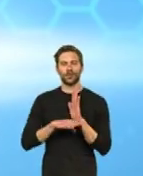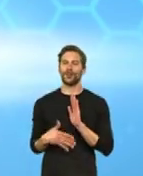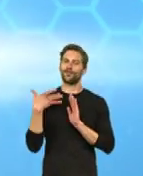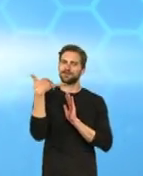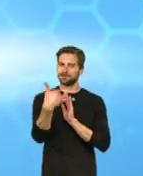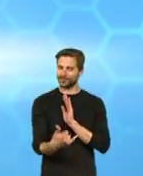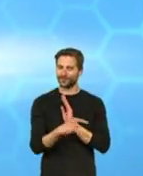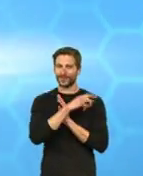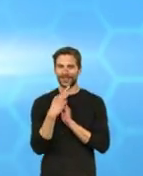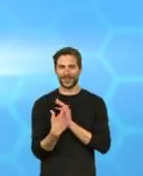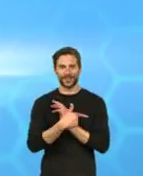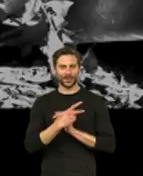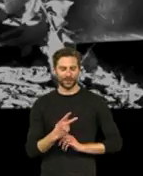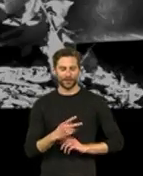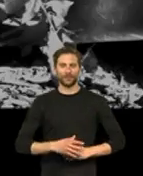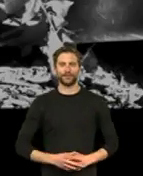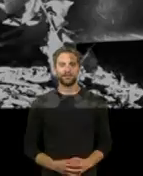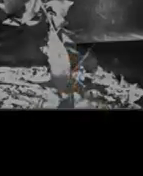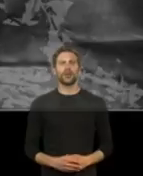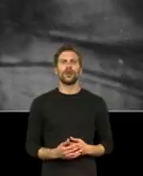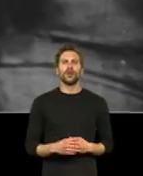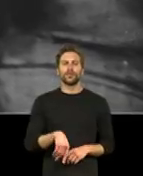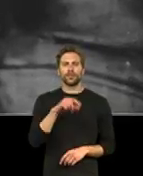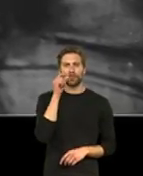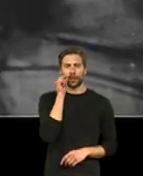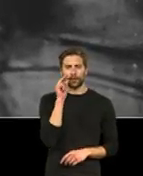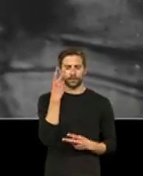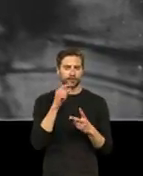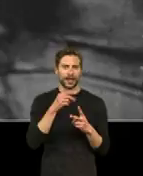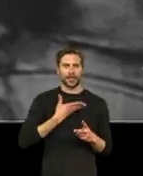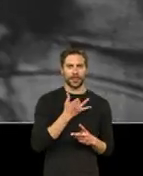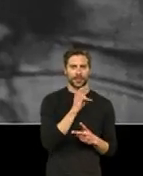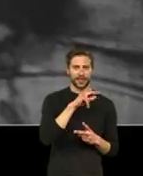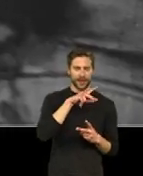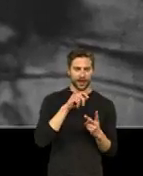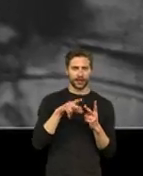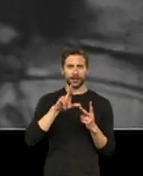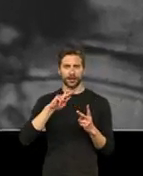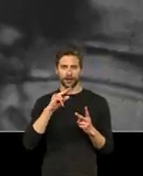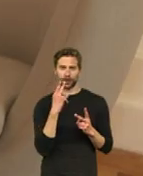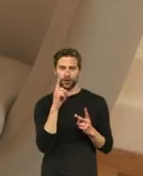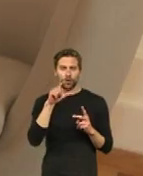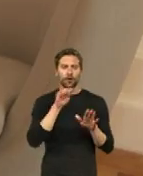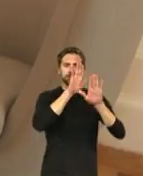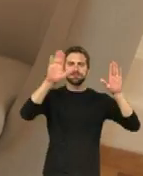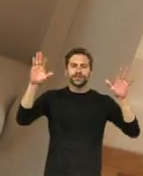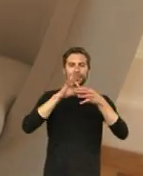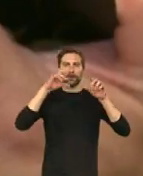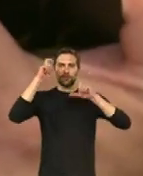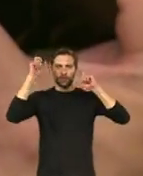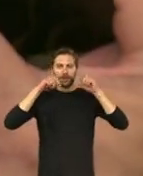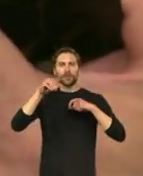Nesta edição da ESEC TV, as posições de fotografia de Ana Botelho e Raul Salas, na Casa da